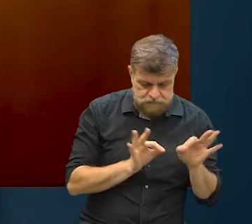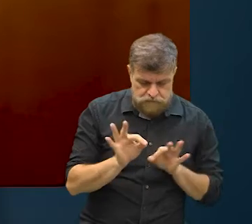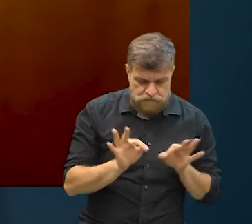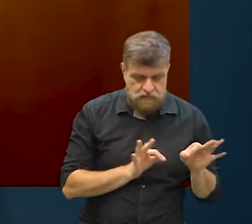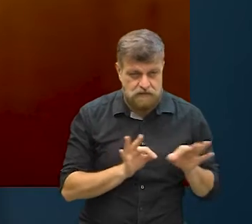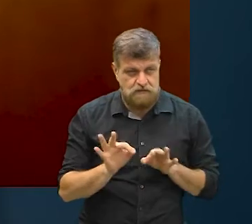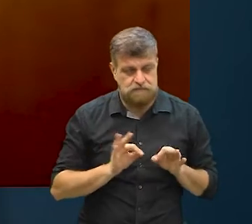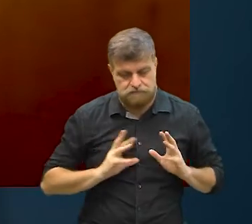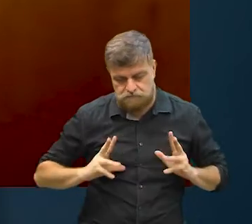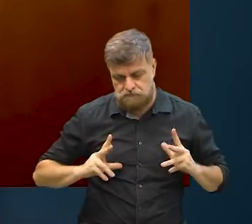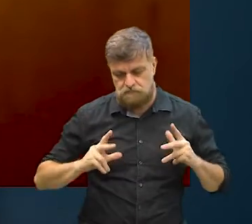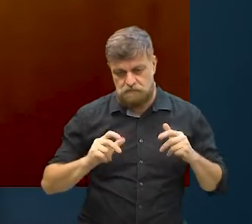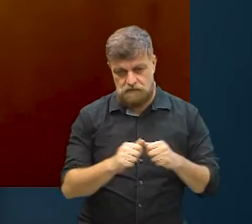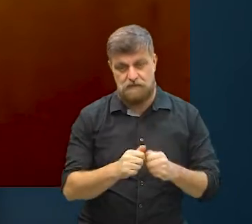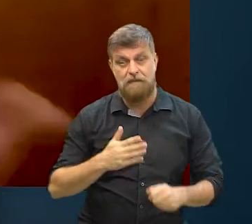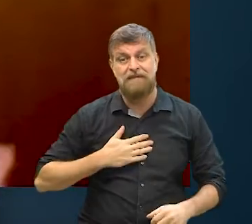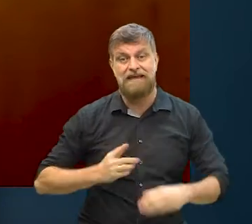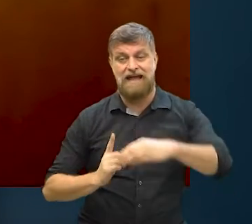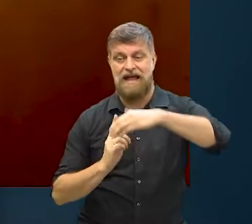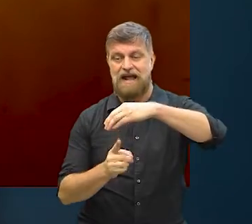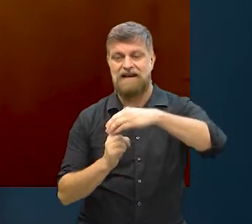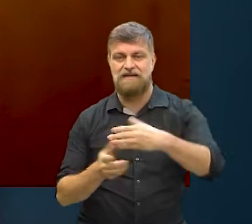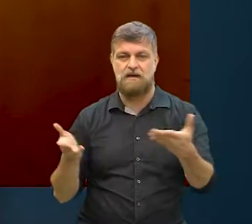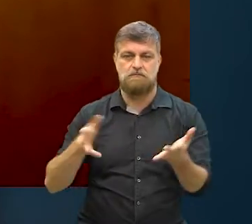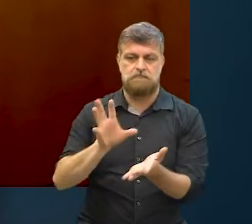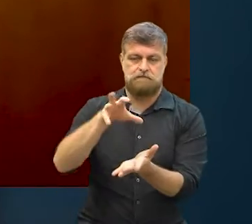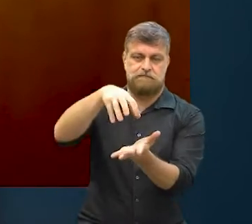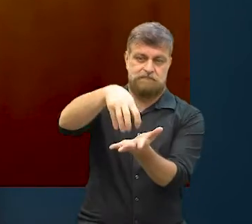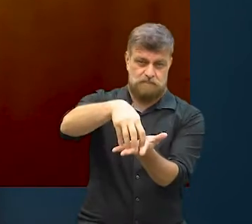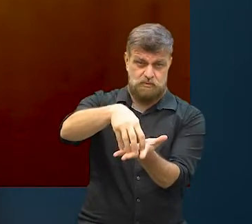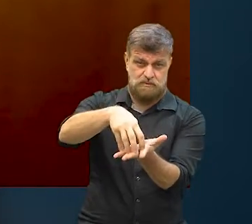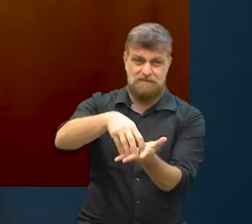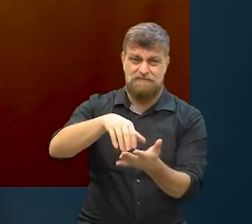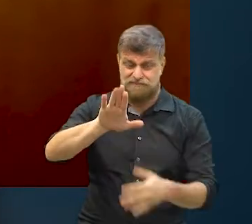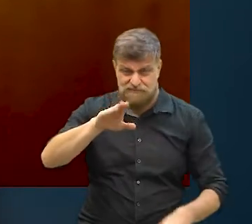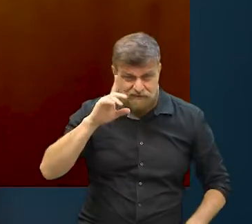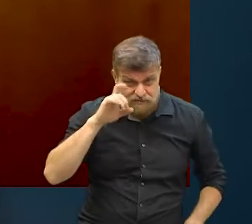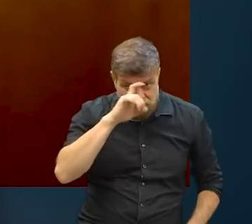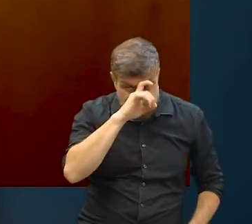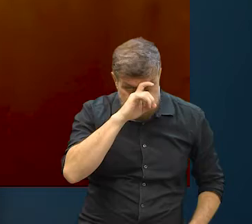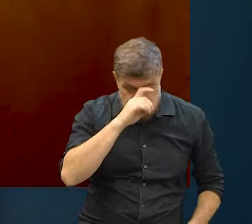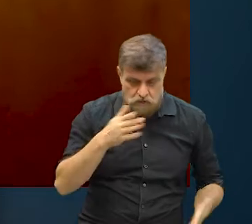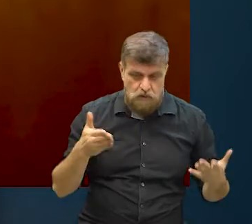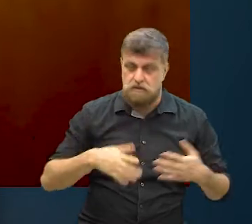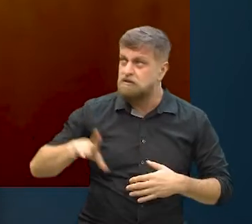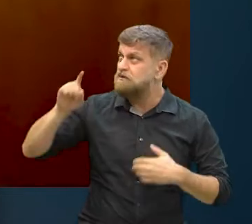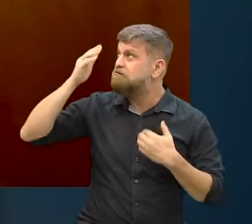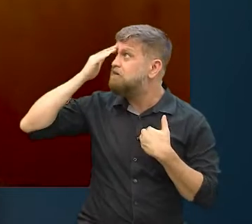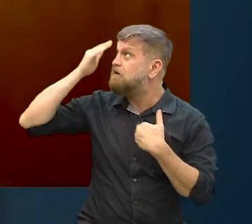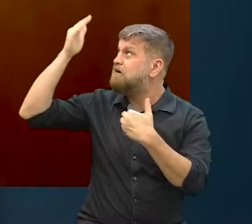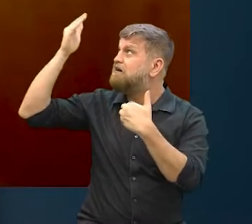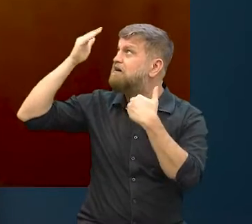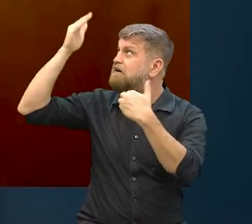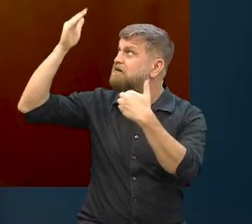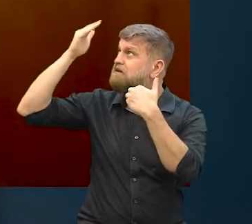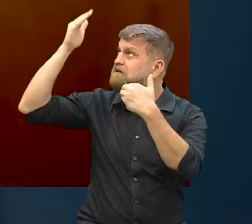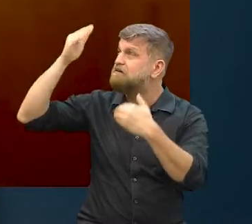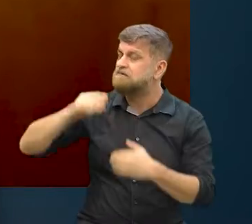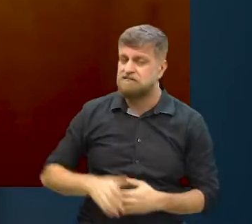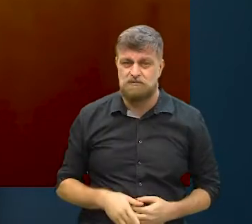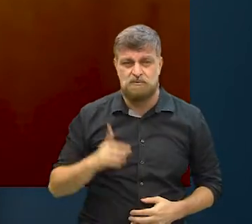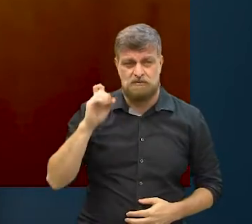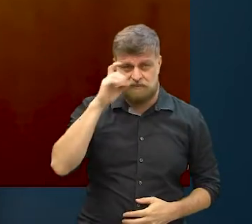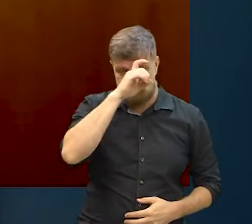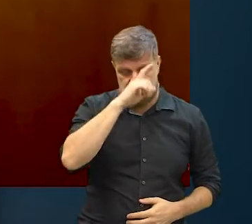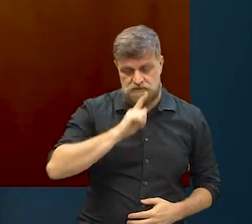fazendo toda essa parte para poder ter minha clínica hoje, né? Mas foi bem difícil, mas hoje, graças a Deus, eu agradeço muito a Deus mesmo